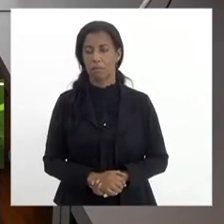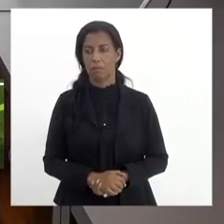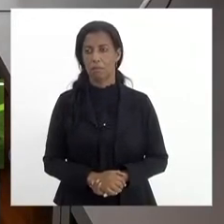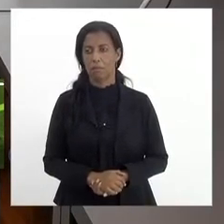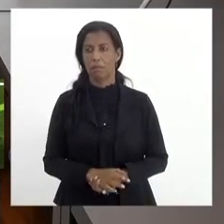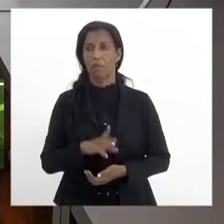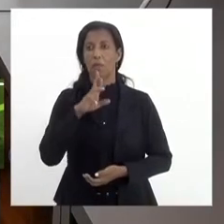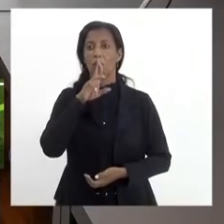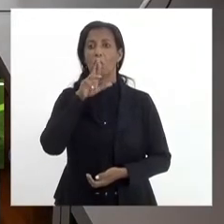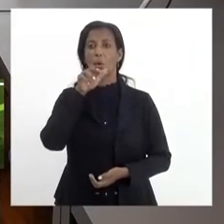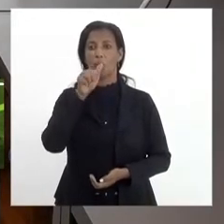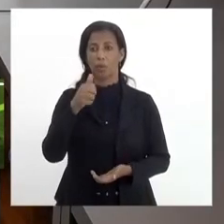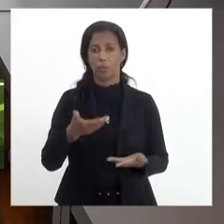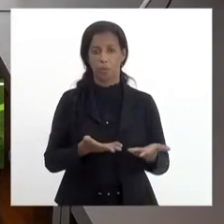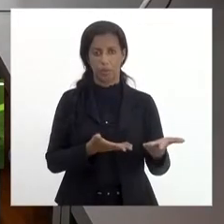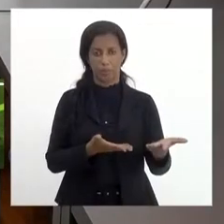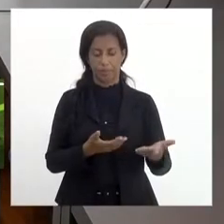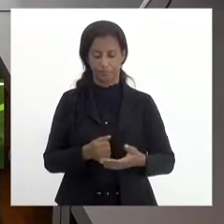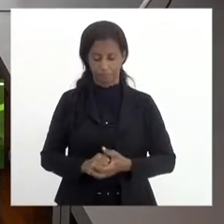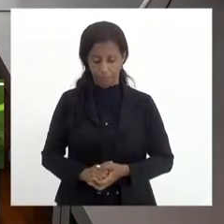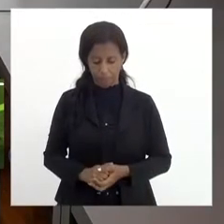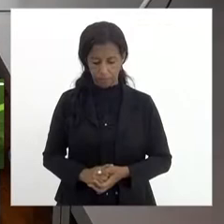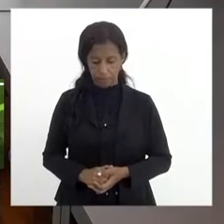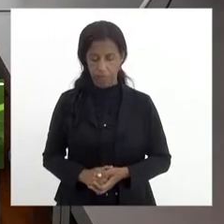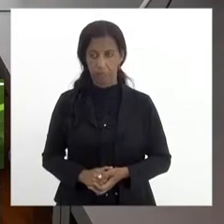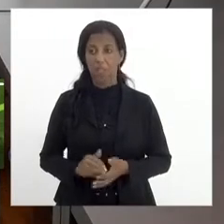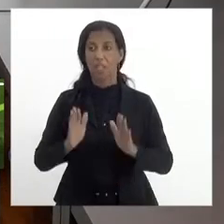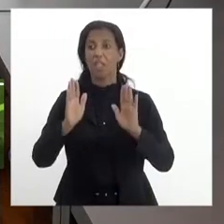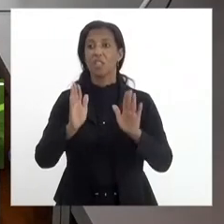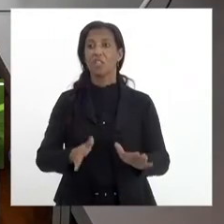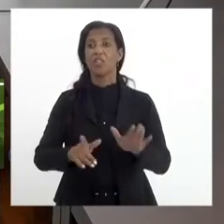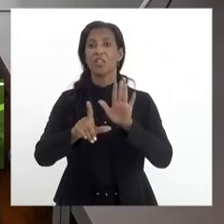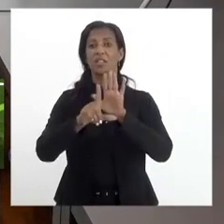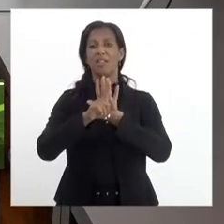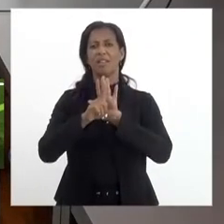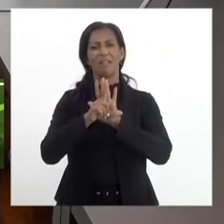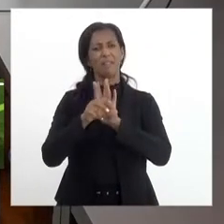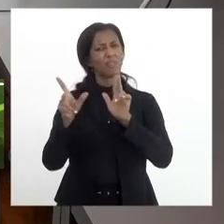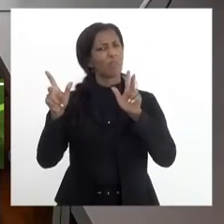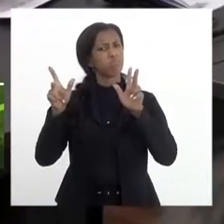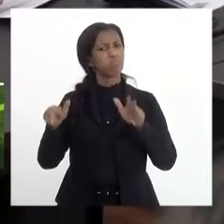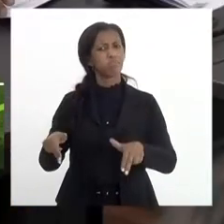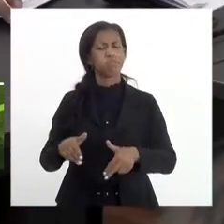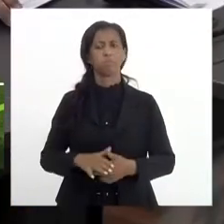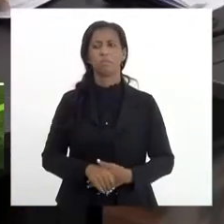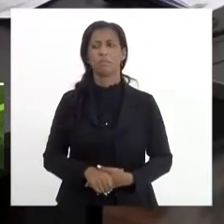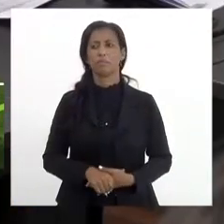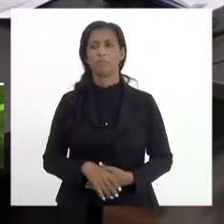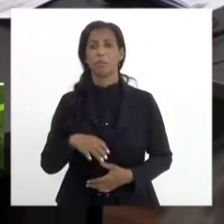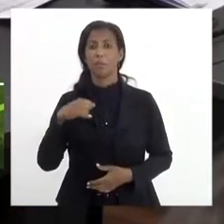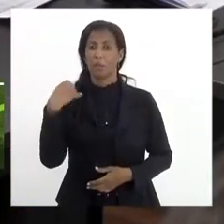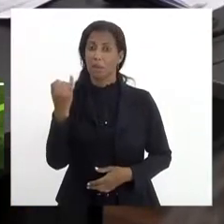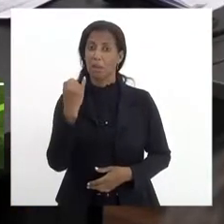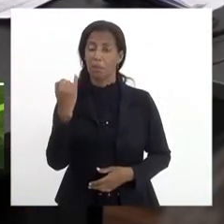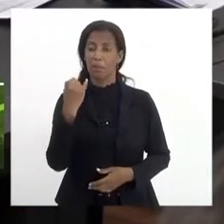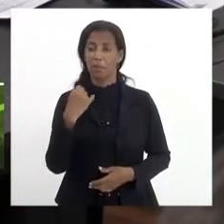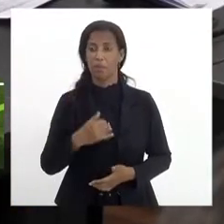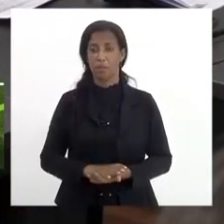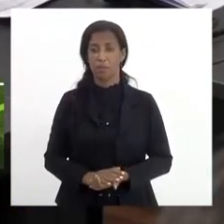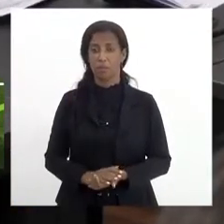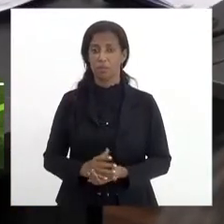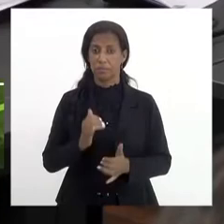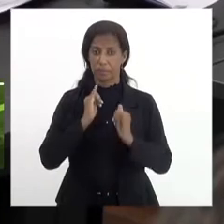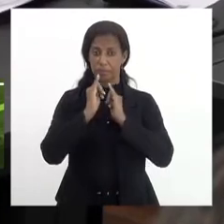Deputado Rodrigo Morim, com a palavra. É que já tem lei nesse sentido, deputado. Então, é importante trazer à colação essa